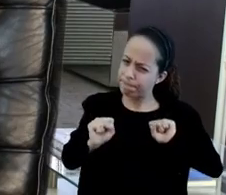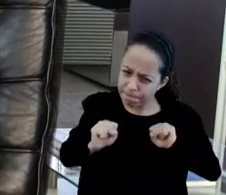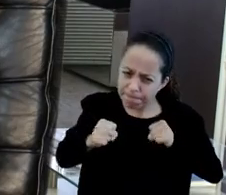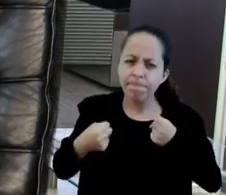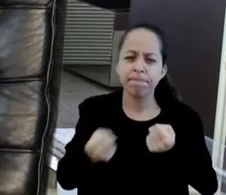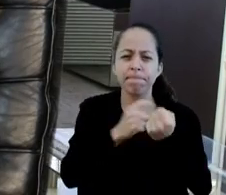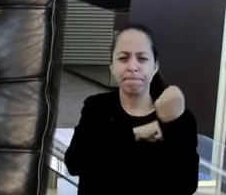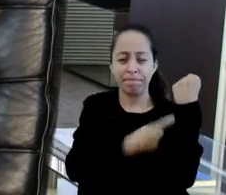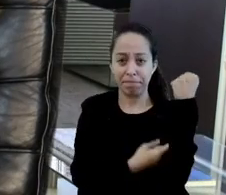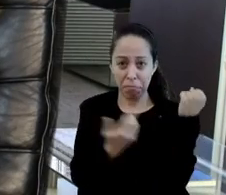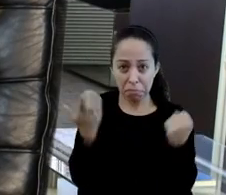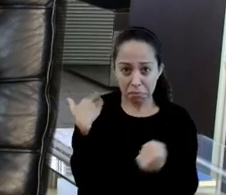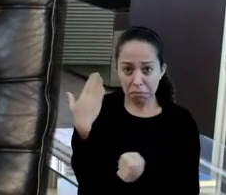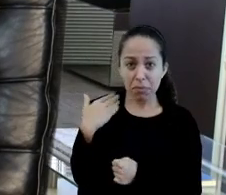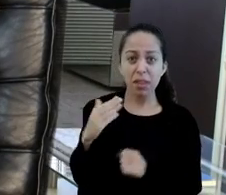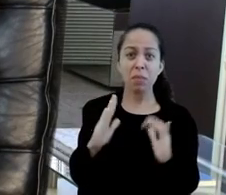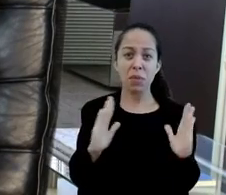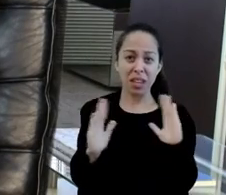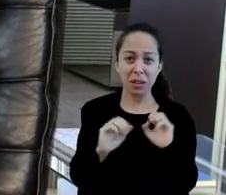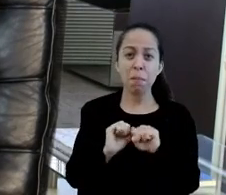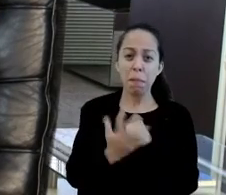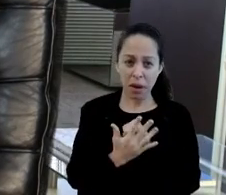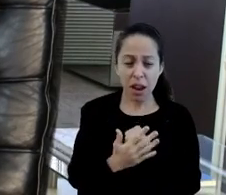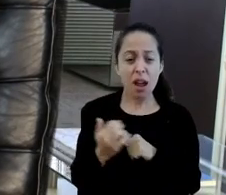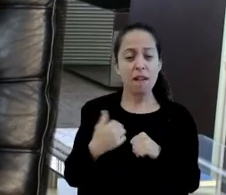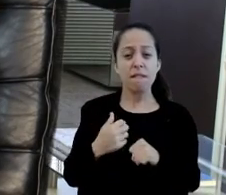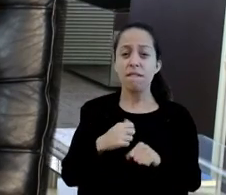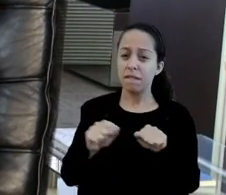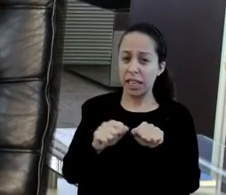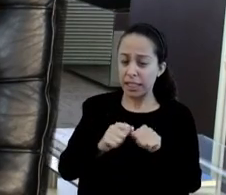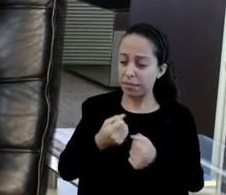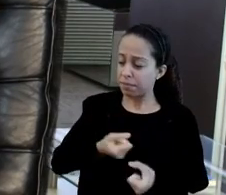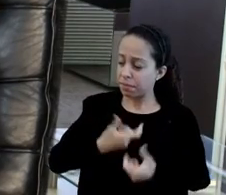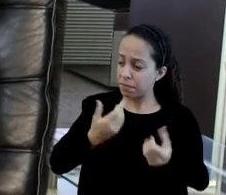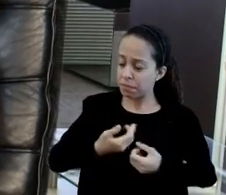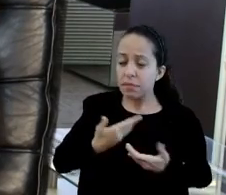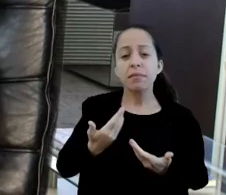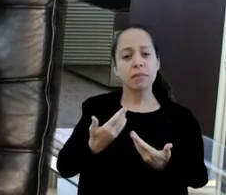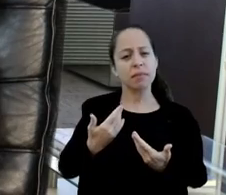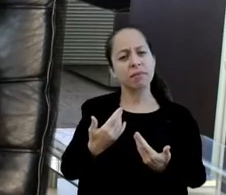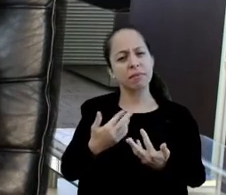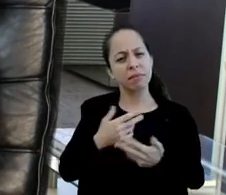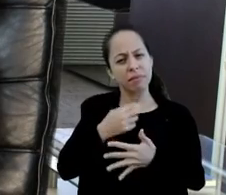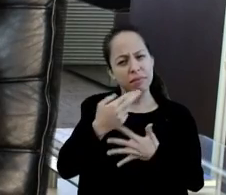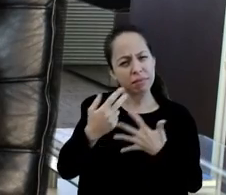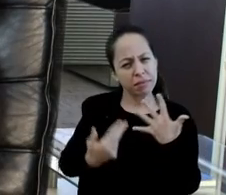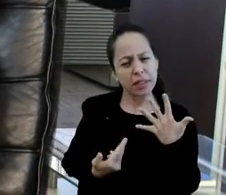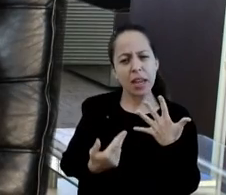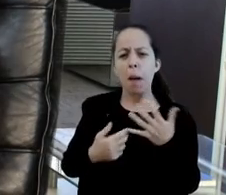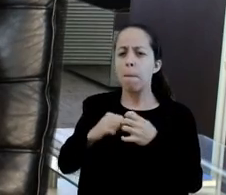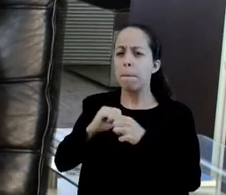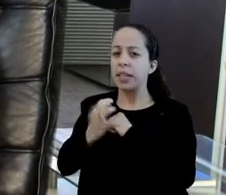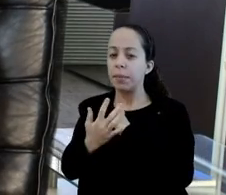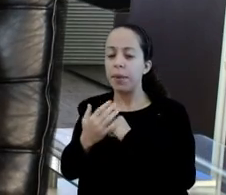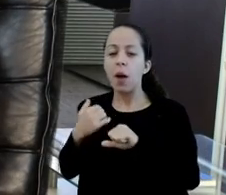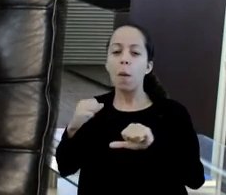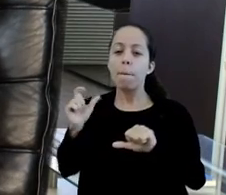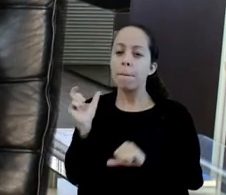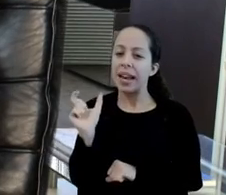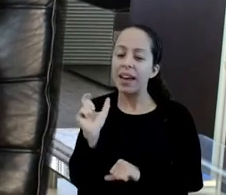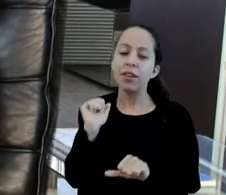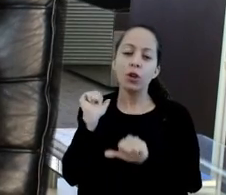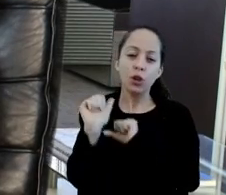pandemia, eu fiz um poema do Mania do troca-troca mesmo. Pandemia por alegria, isolamento